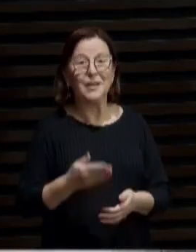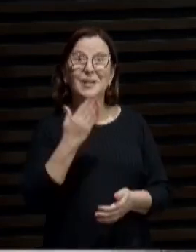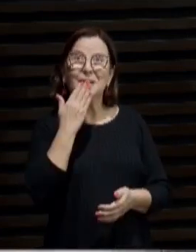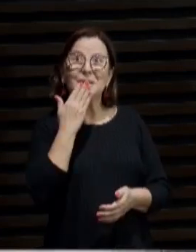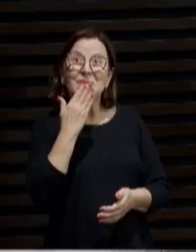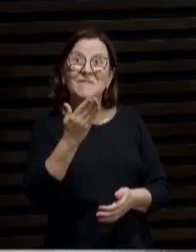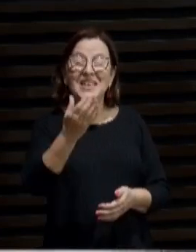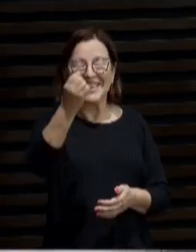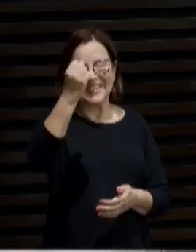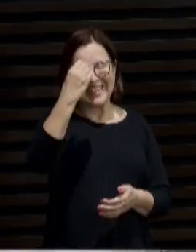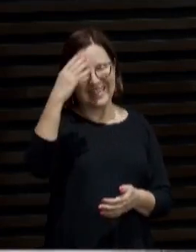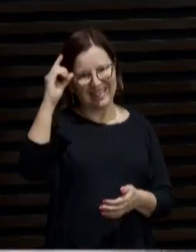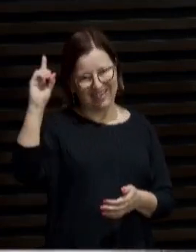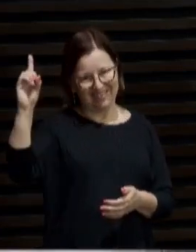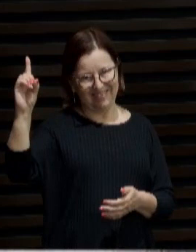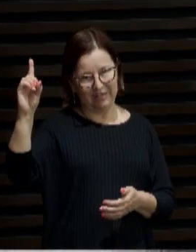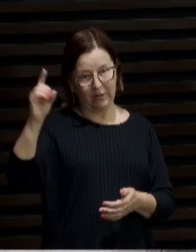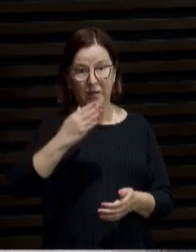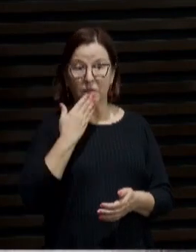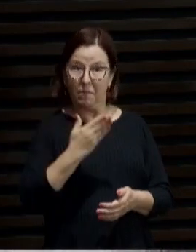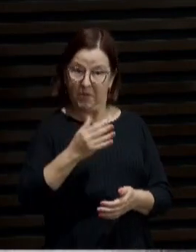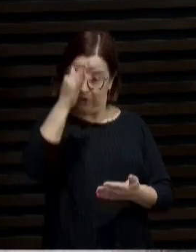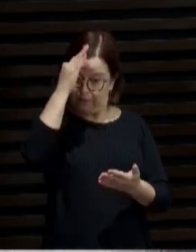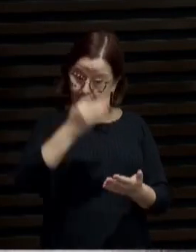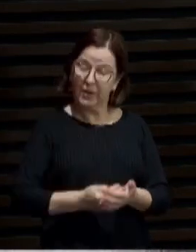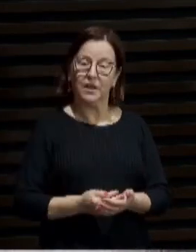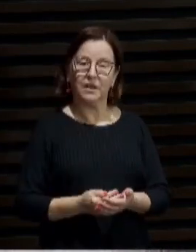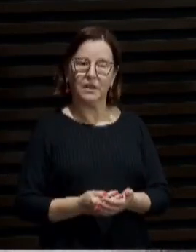revelar. Se você peça Ele com convicção: Senhor, fale comigo.